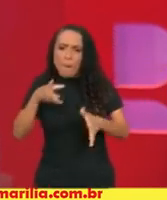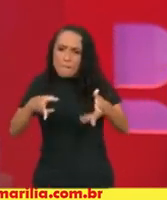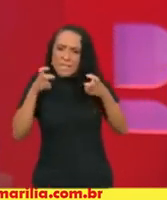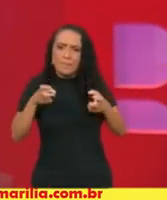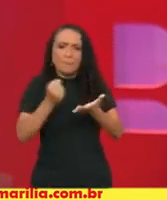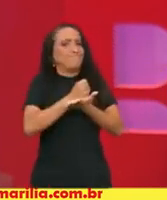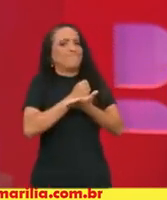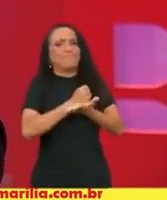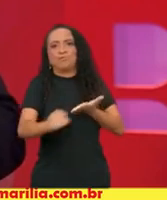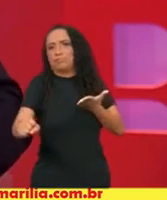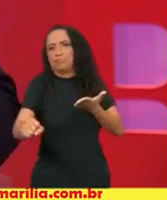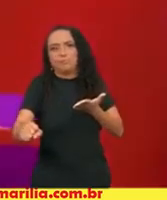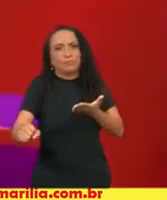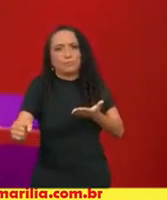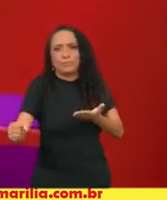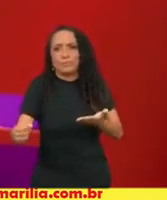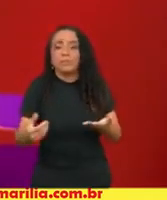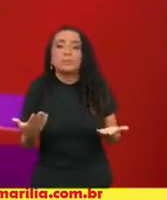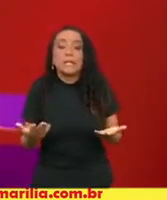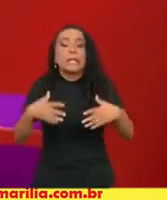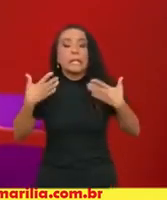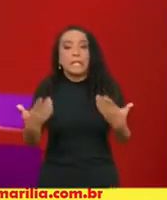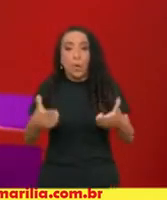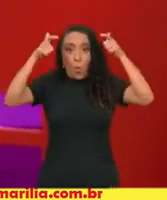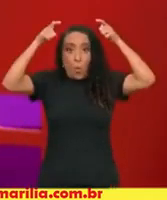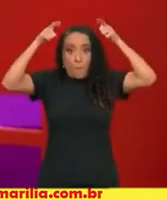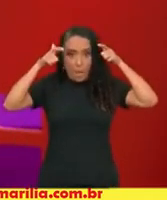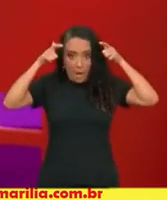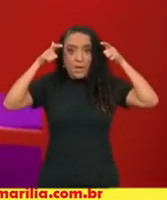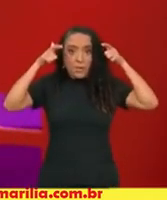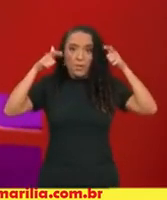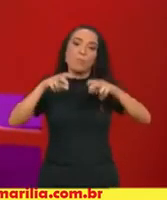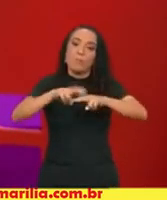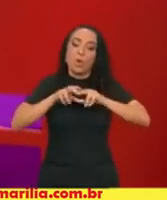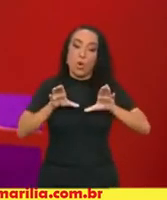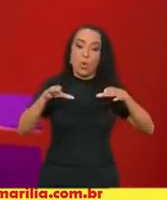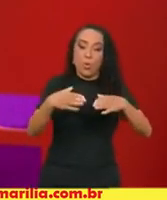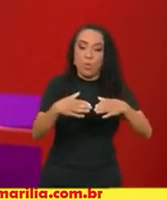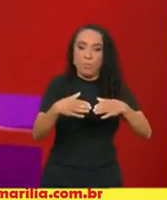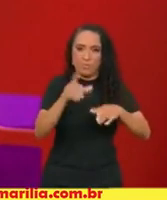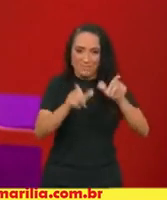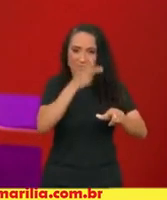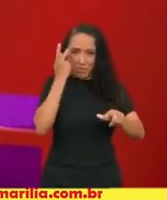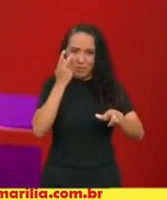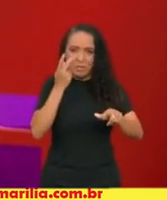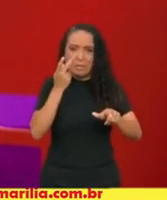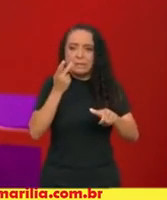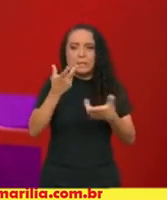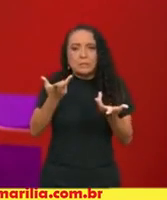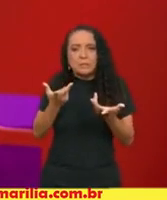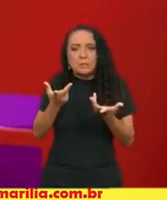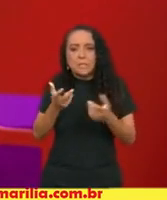tarde demais para tentar salvar? O império, né, por intermédio da sua classe dirigente, é claro, foi adotando uma série